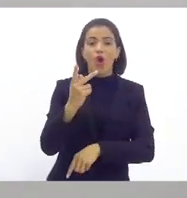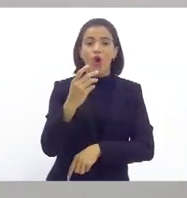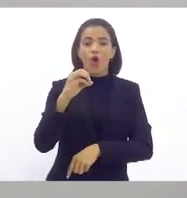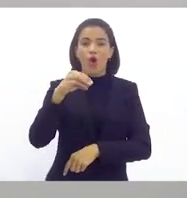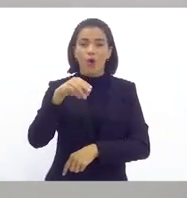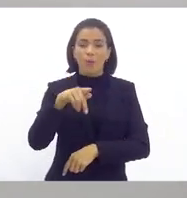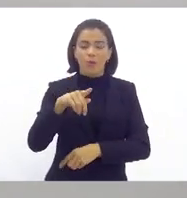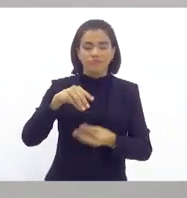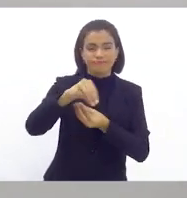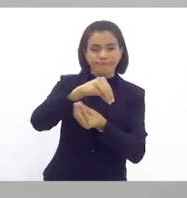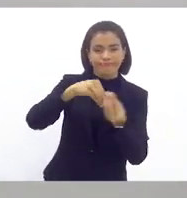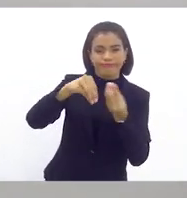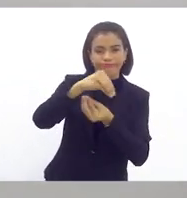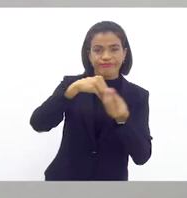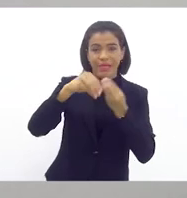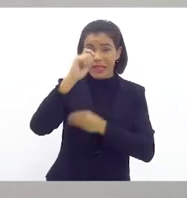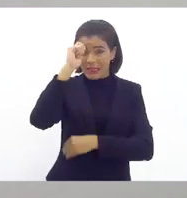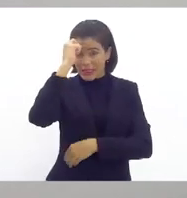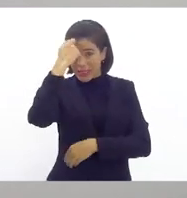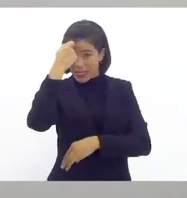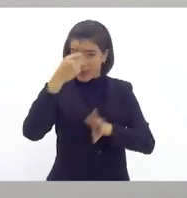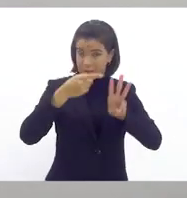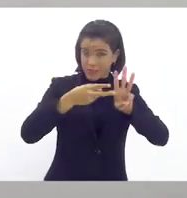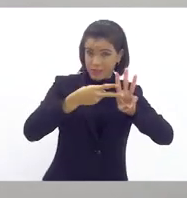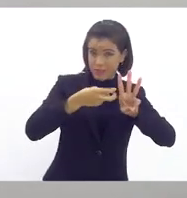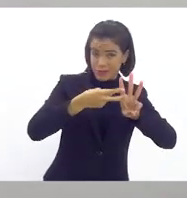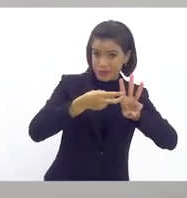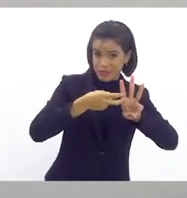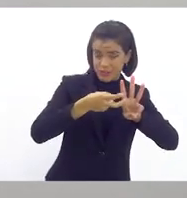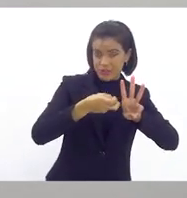quando se fala dos negros e dos indígenas.